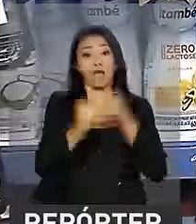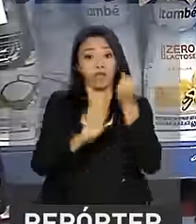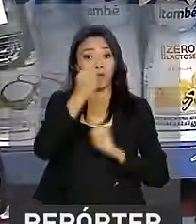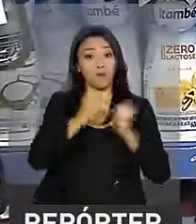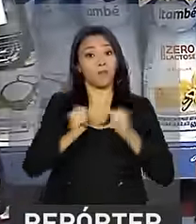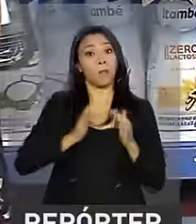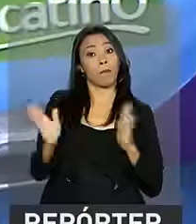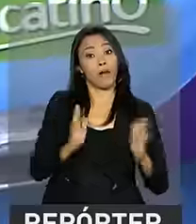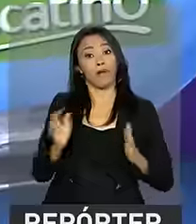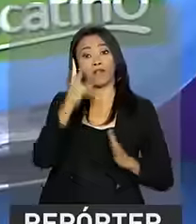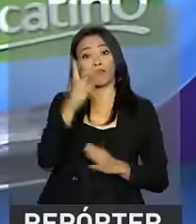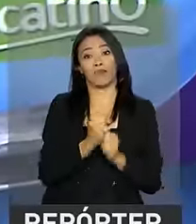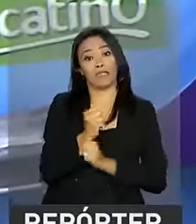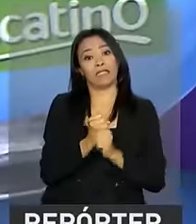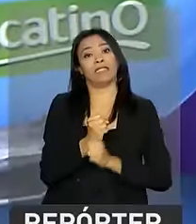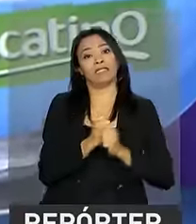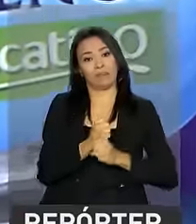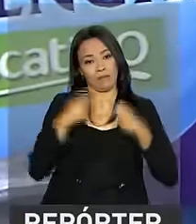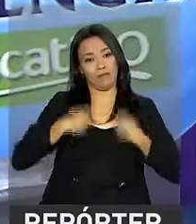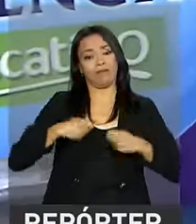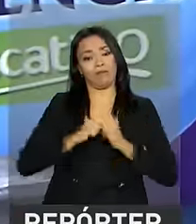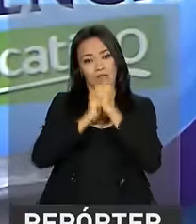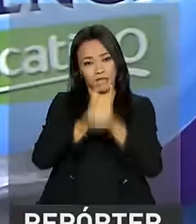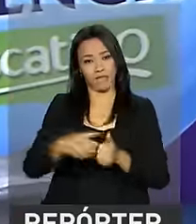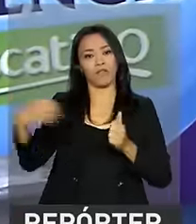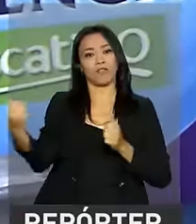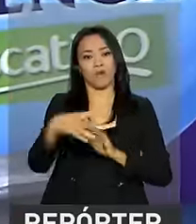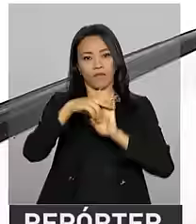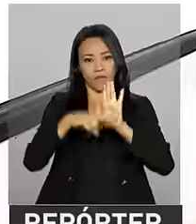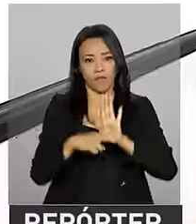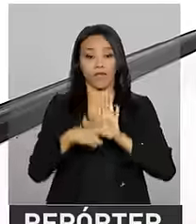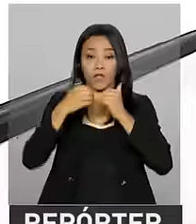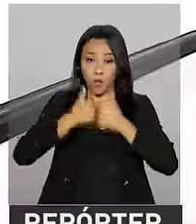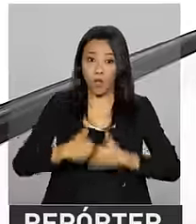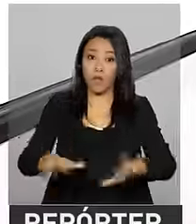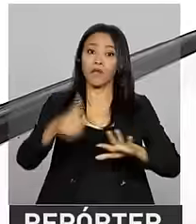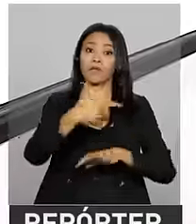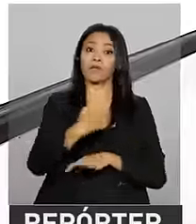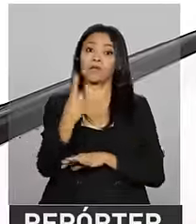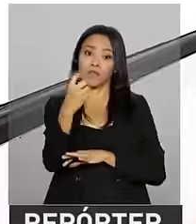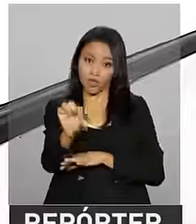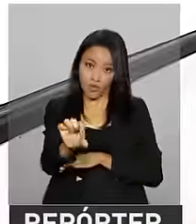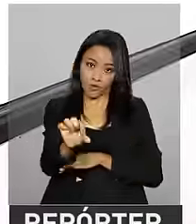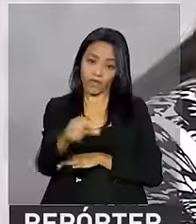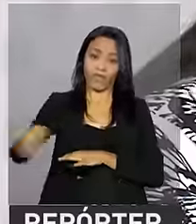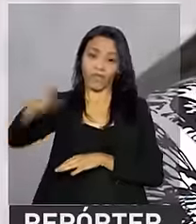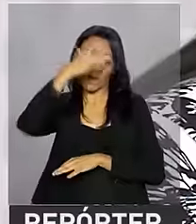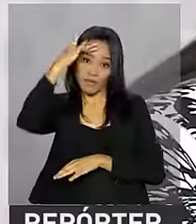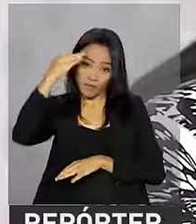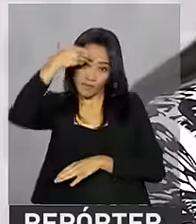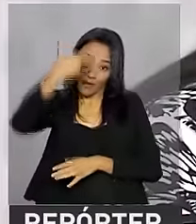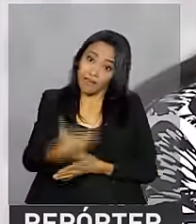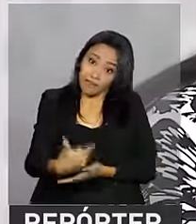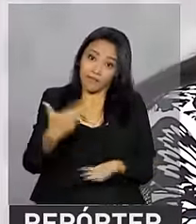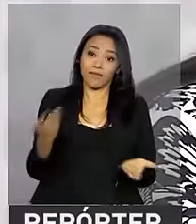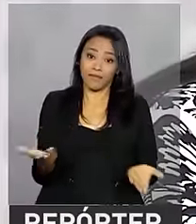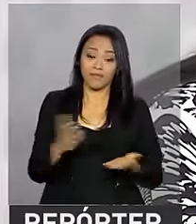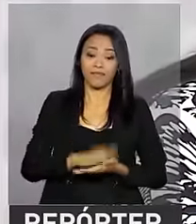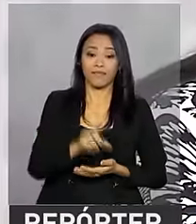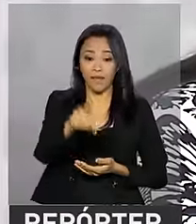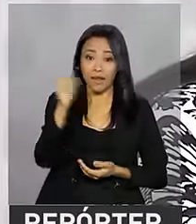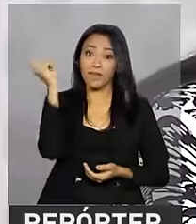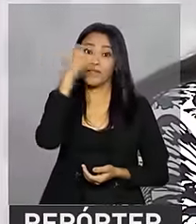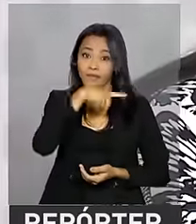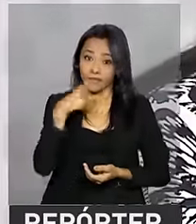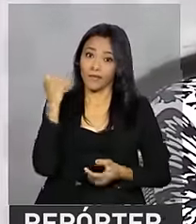às novas regras que devem entrar em vigor em 2019 o consumidor agradece é difícil da gente achar no